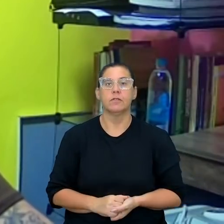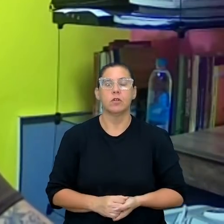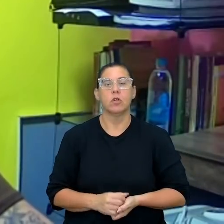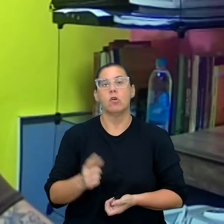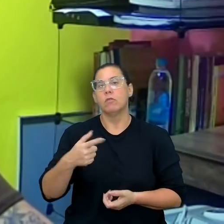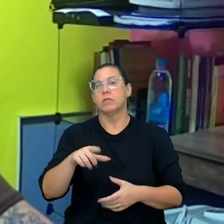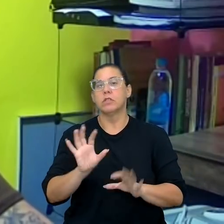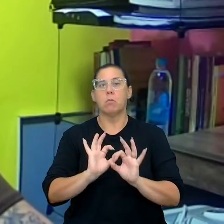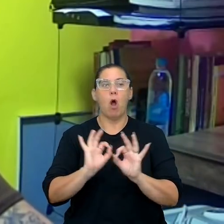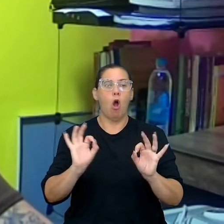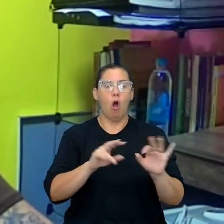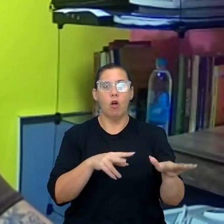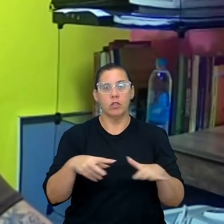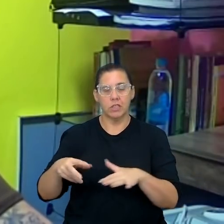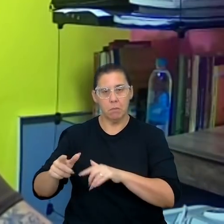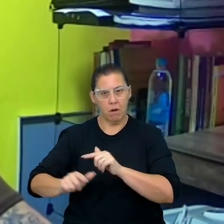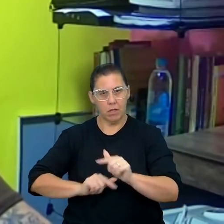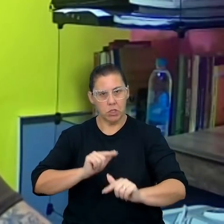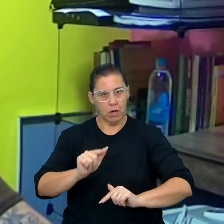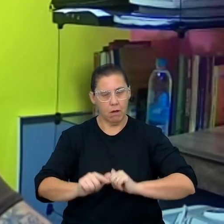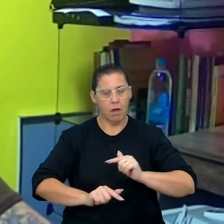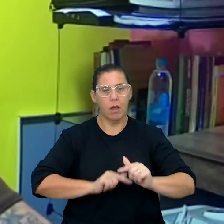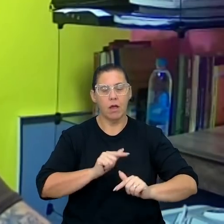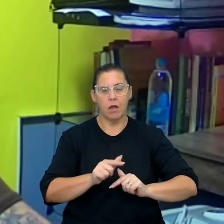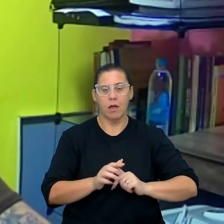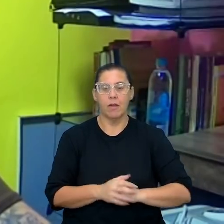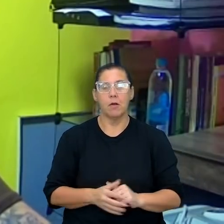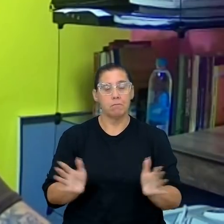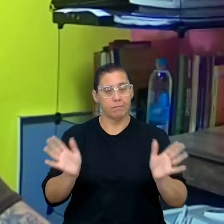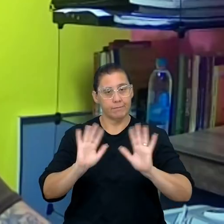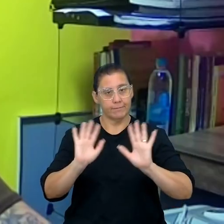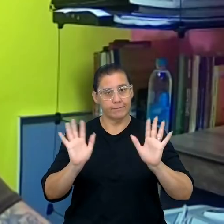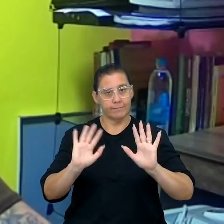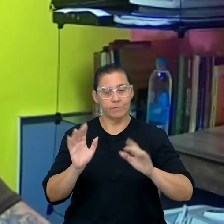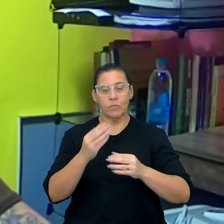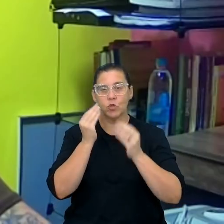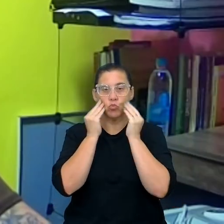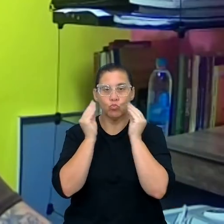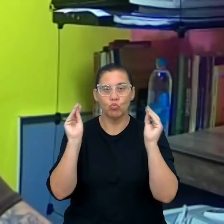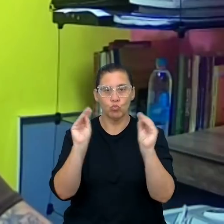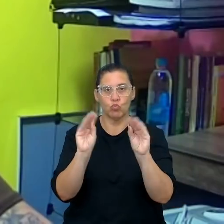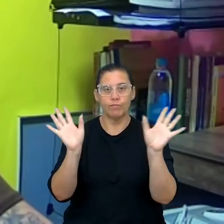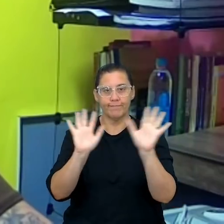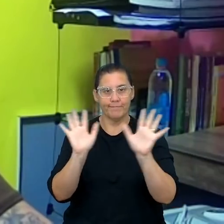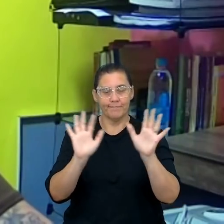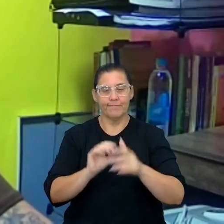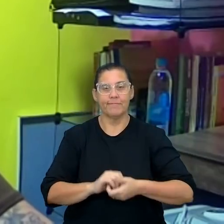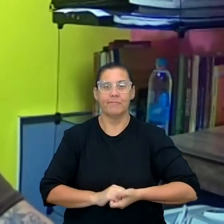tenham uma ótima semana de trabalho, e até a próxima. Um beijo, galera.